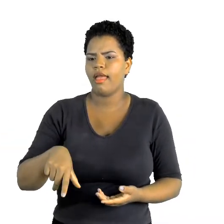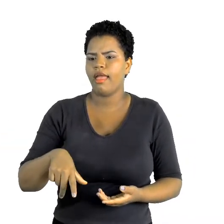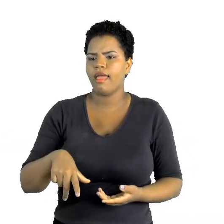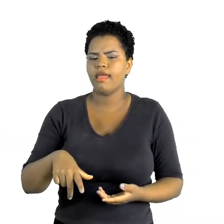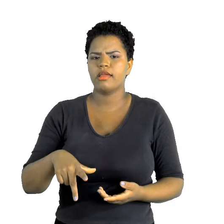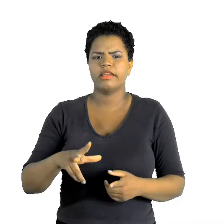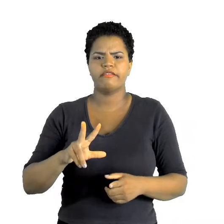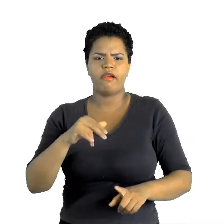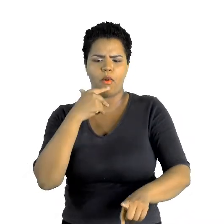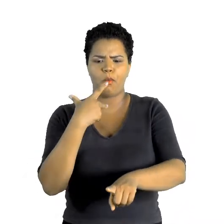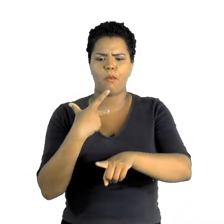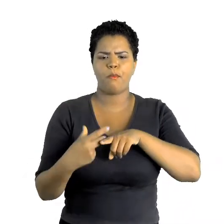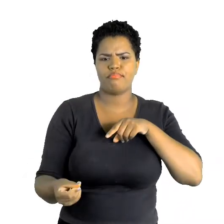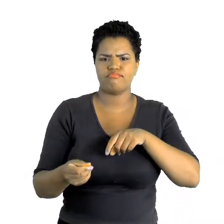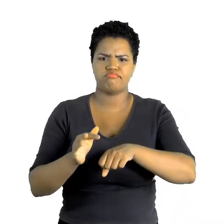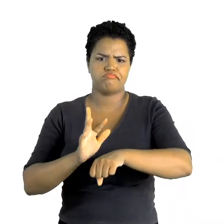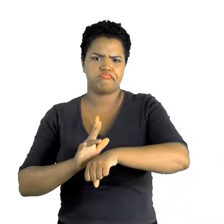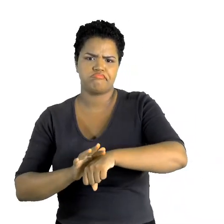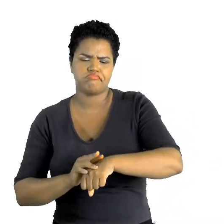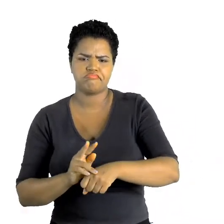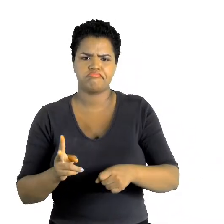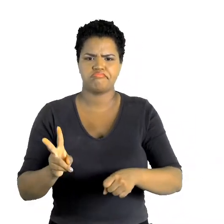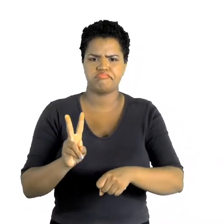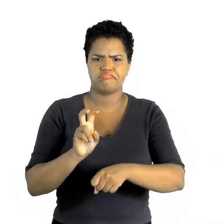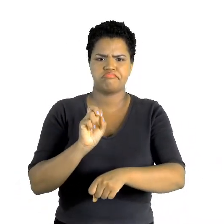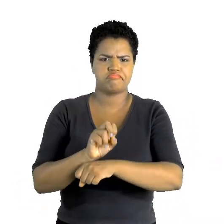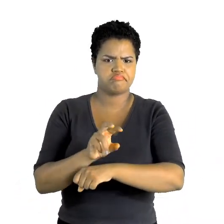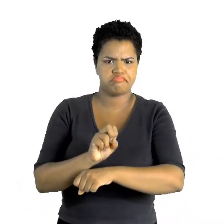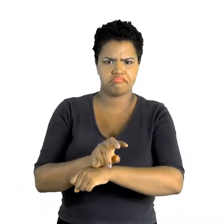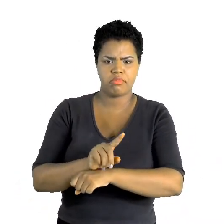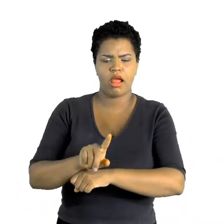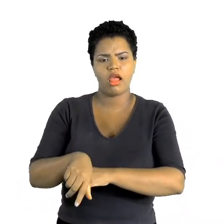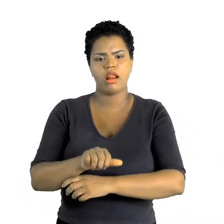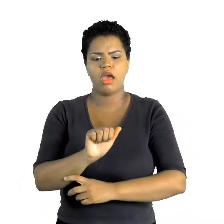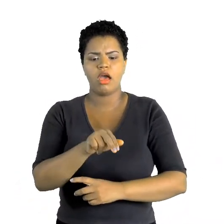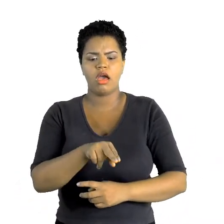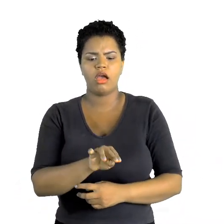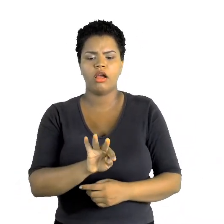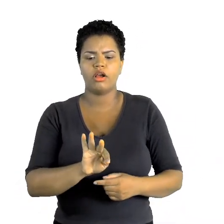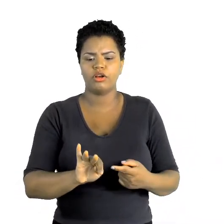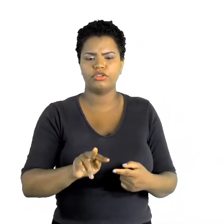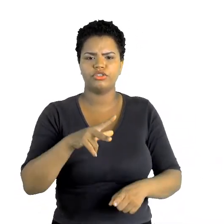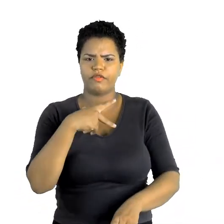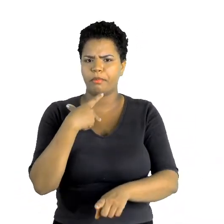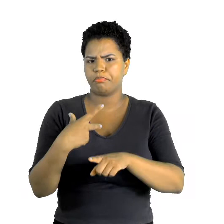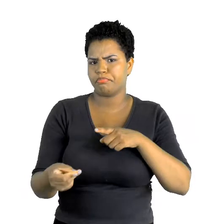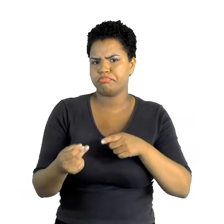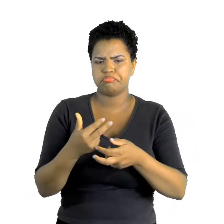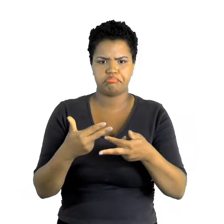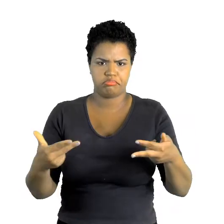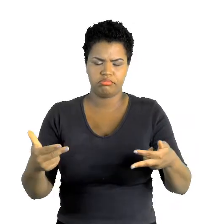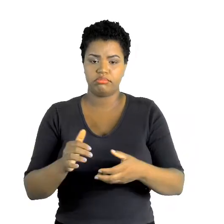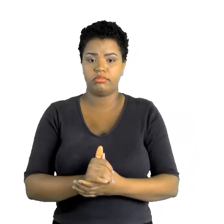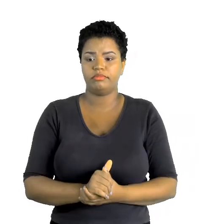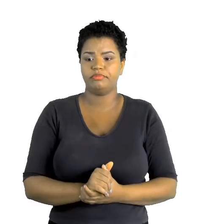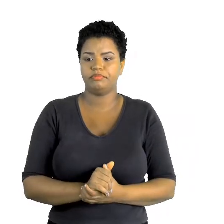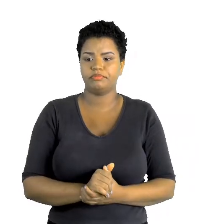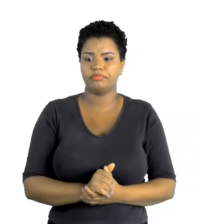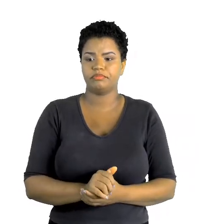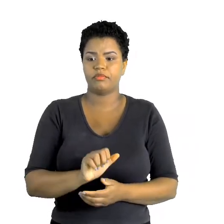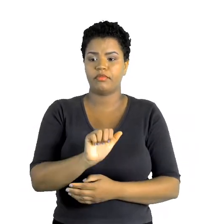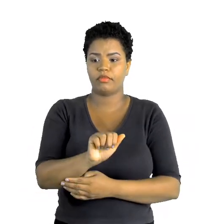enfermidade, alguma doença, algum vírus, alguma bactéria ali, tá? Então é anti, ele vai combater alguma coisa.